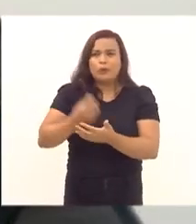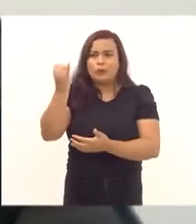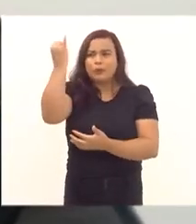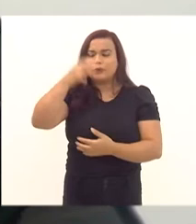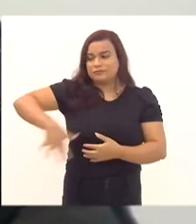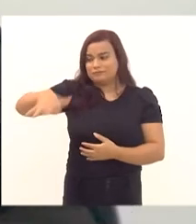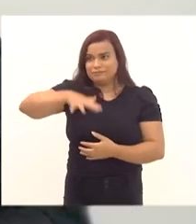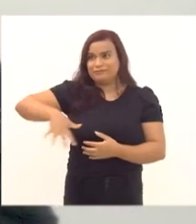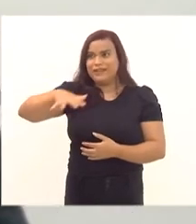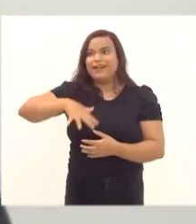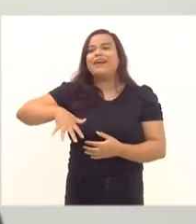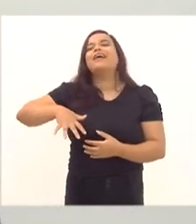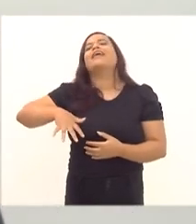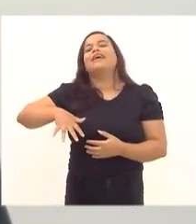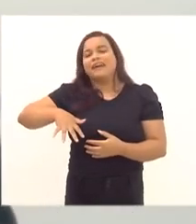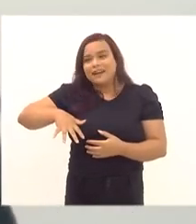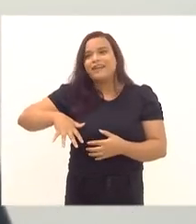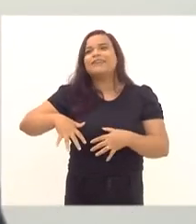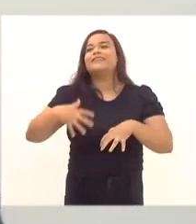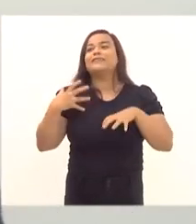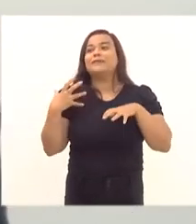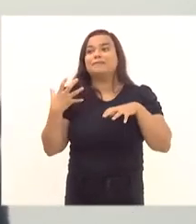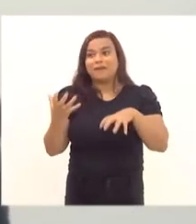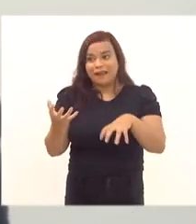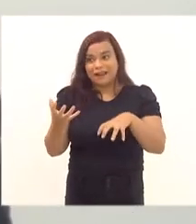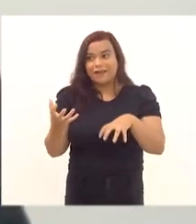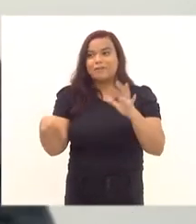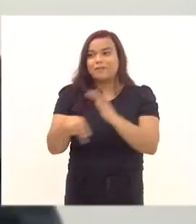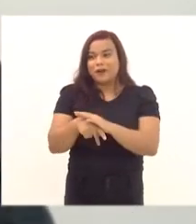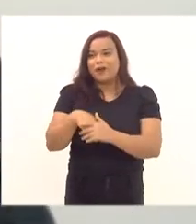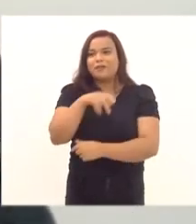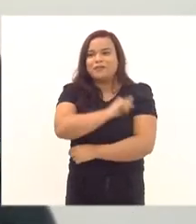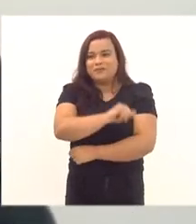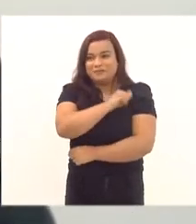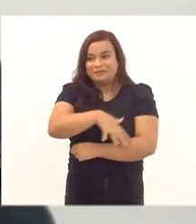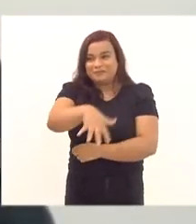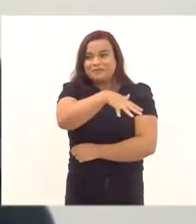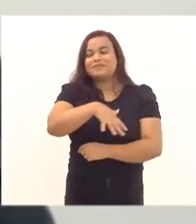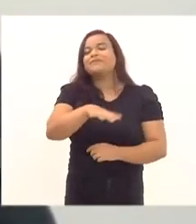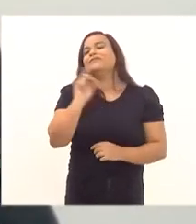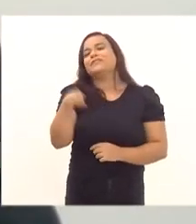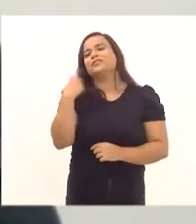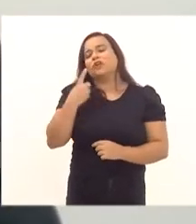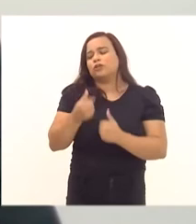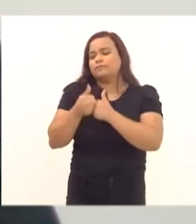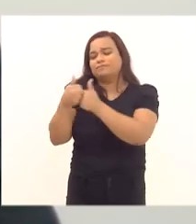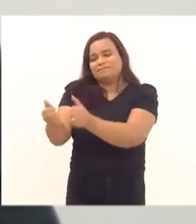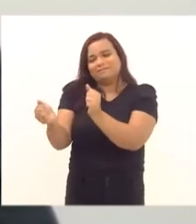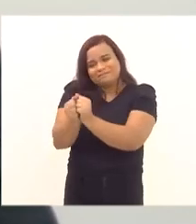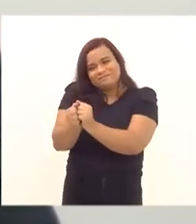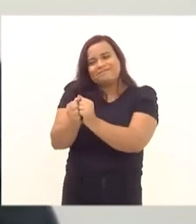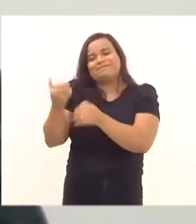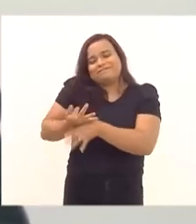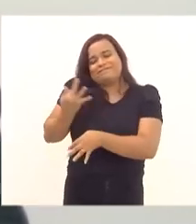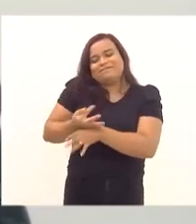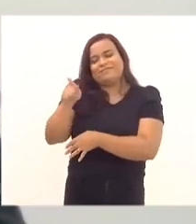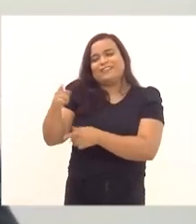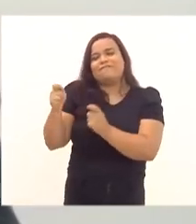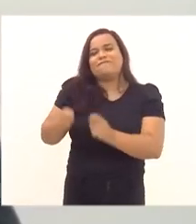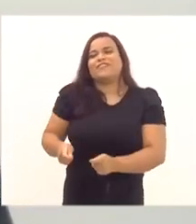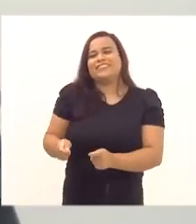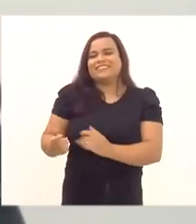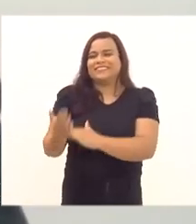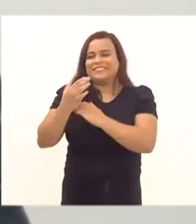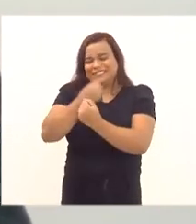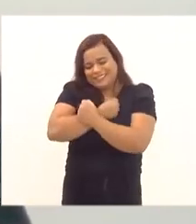EA nós seguimos a resistência e com você o nosso lado a nossa resistência ficar mais forte e mais firme um grande abraço